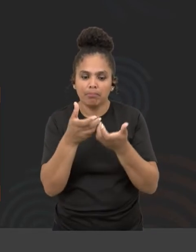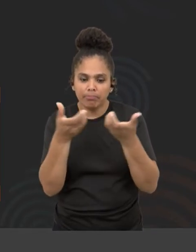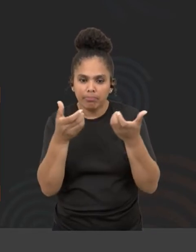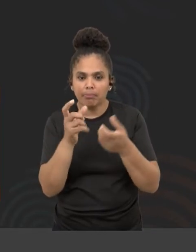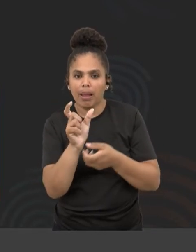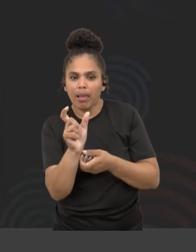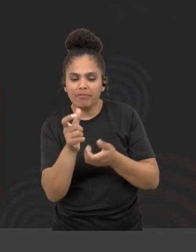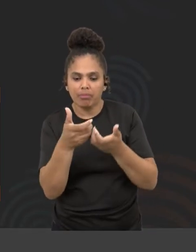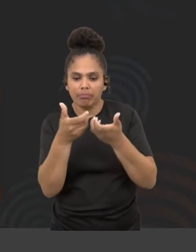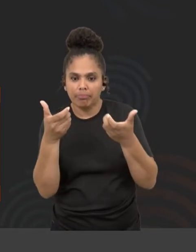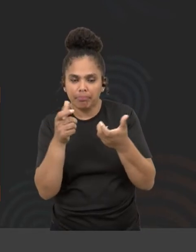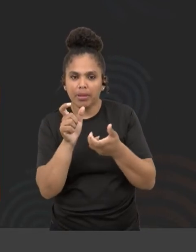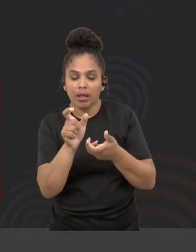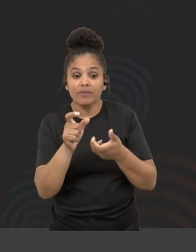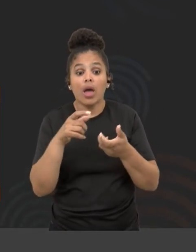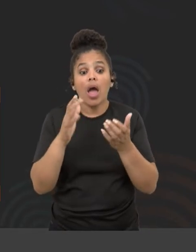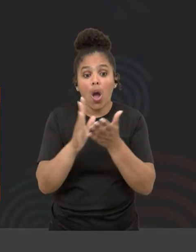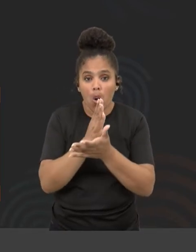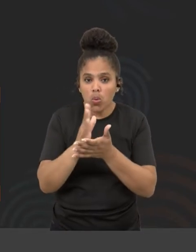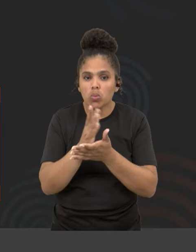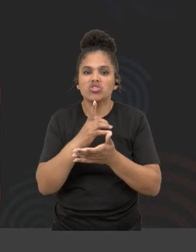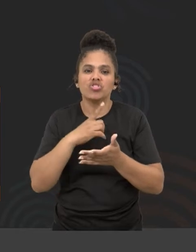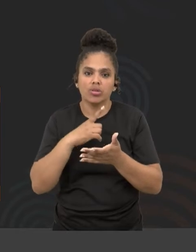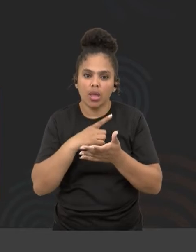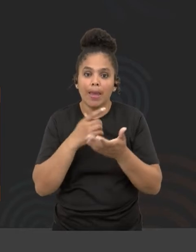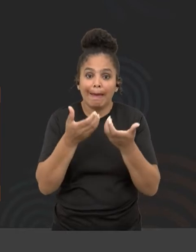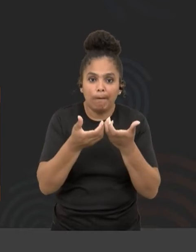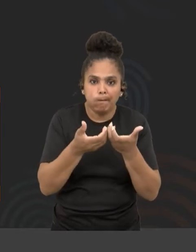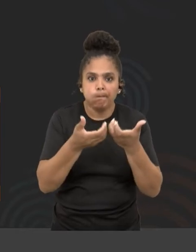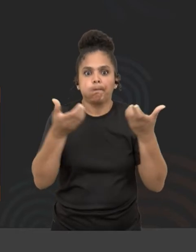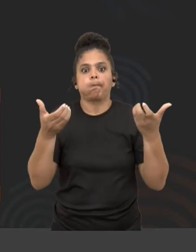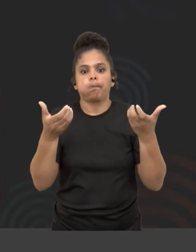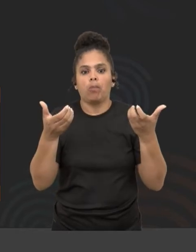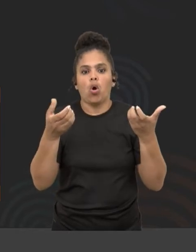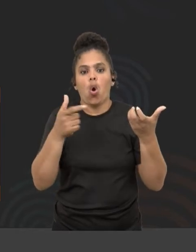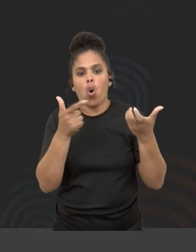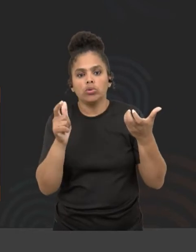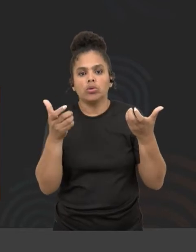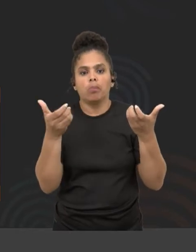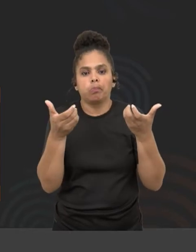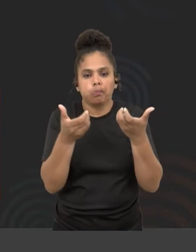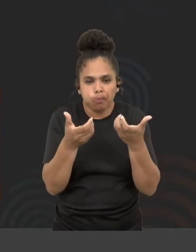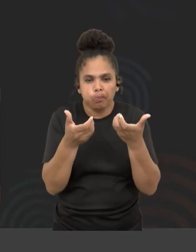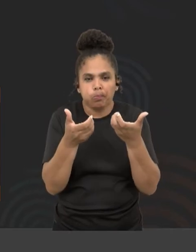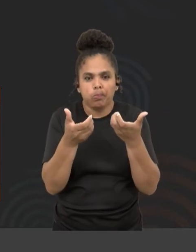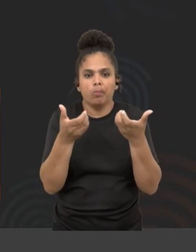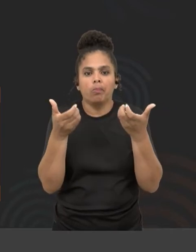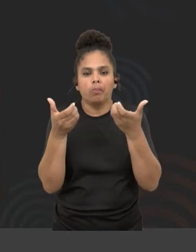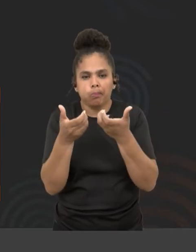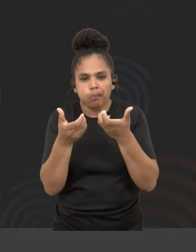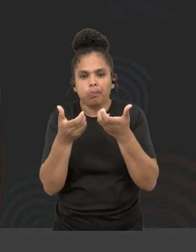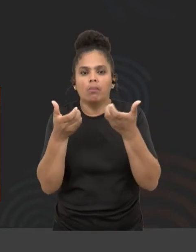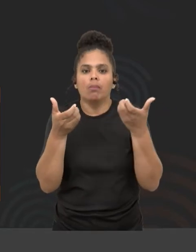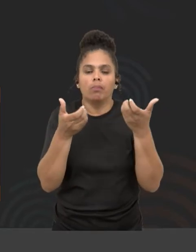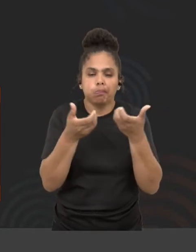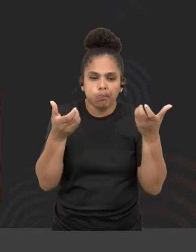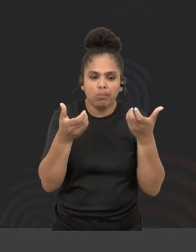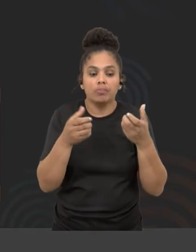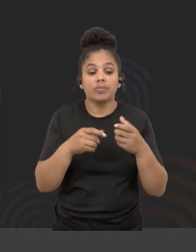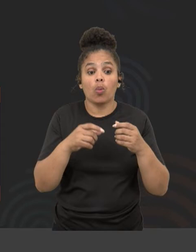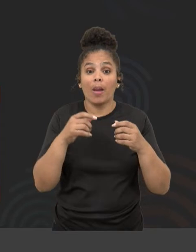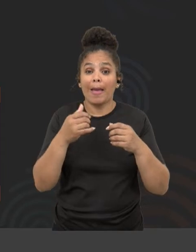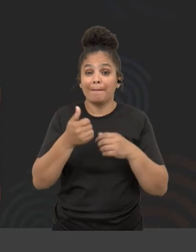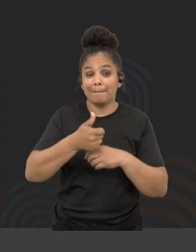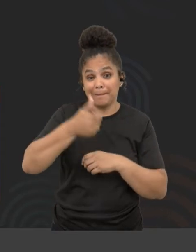alguns desses espaços estão maiores e alguns desses espaços estão menores, né? Por exemplo, na primeira linha,